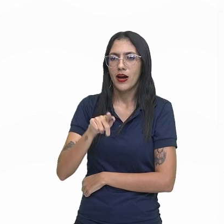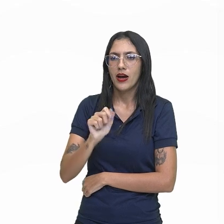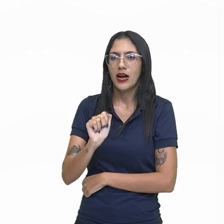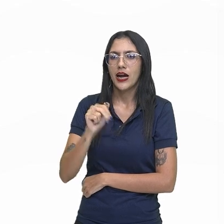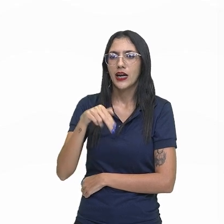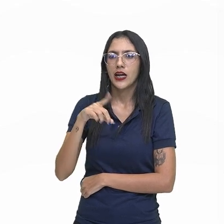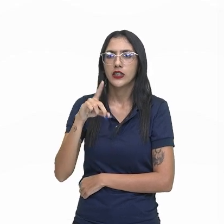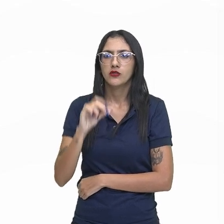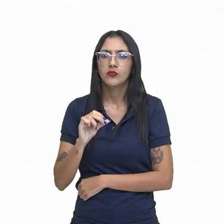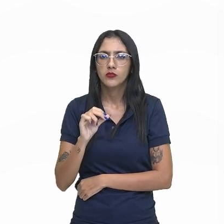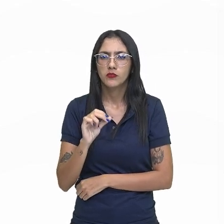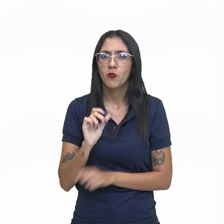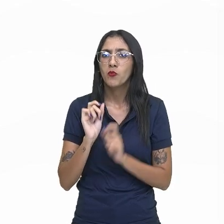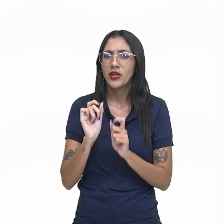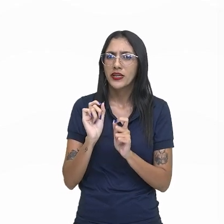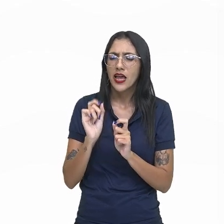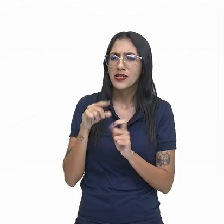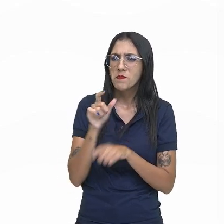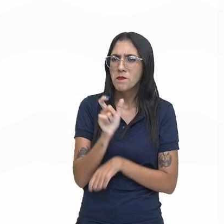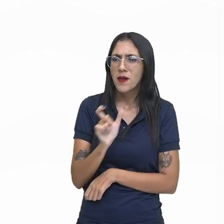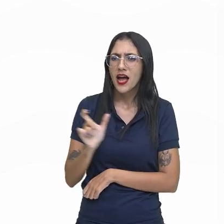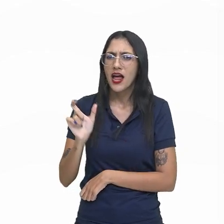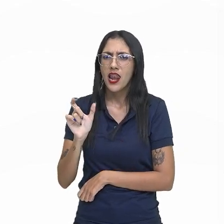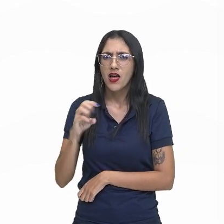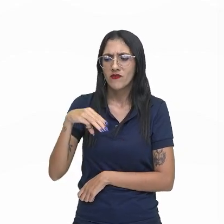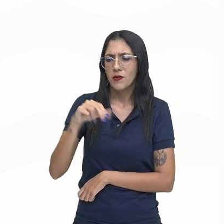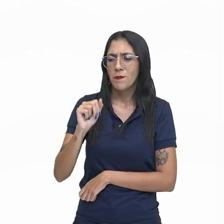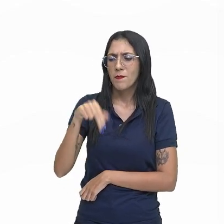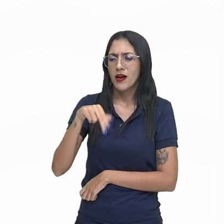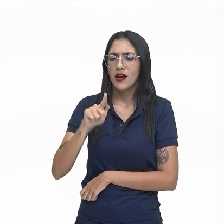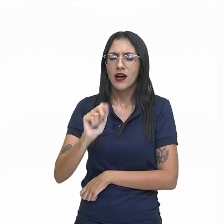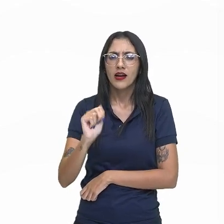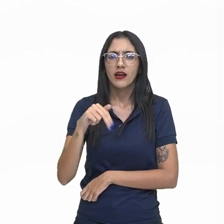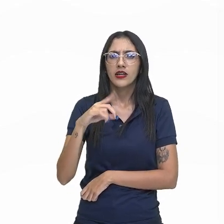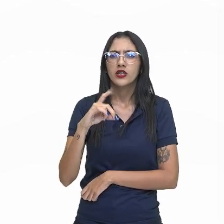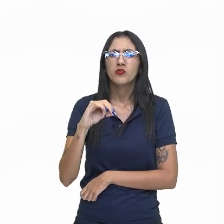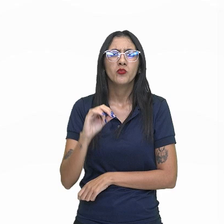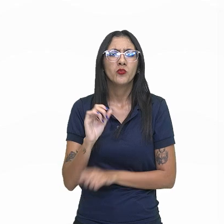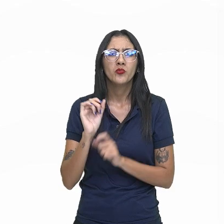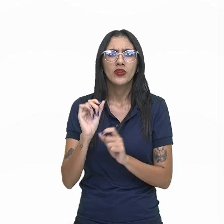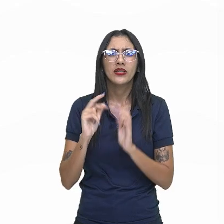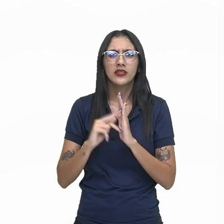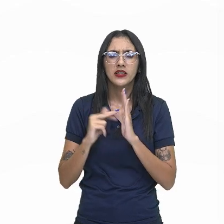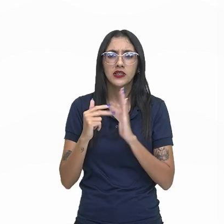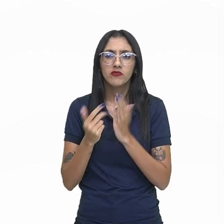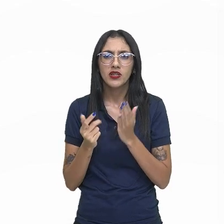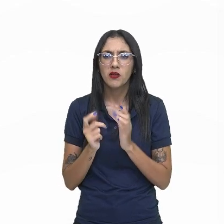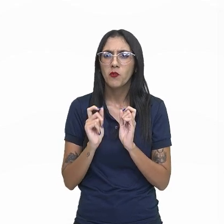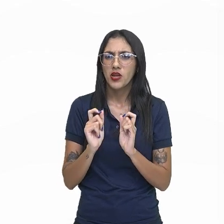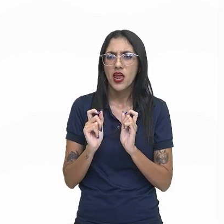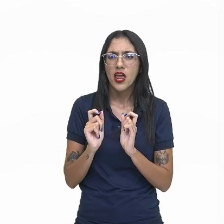palavra aí eu ainda ouço, mangando na rua, que é mangar,